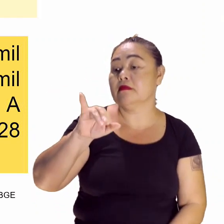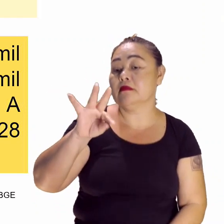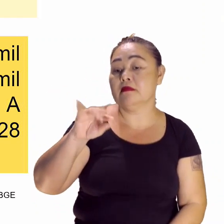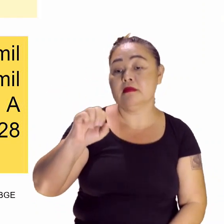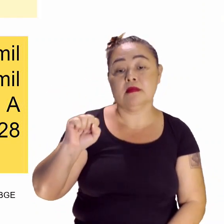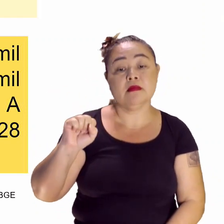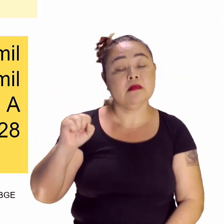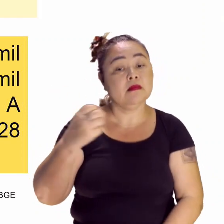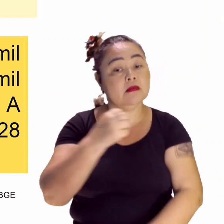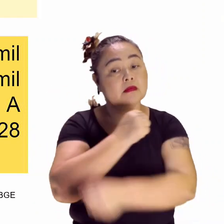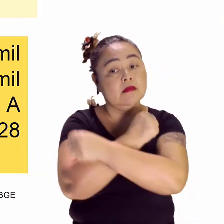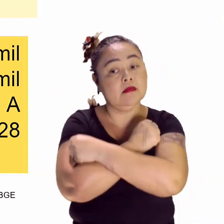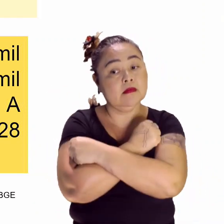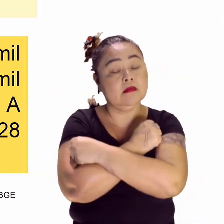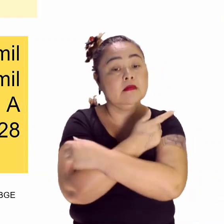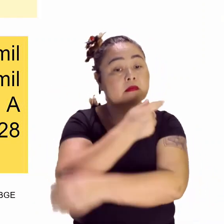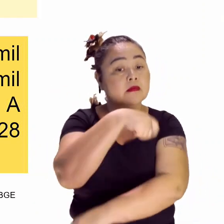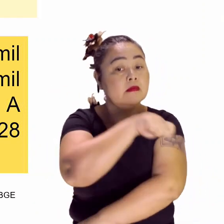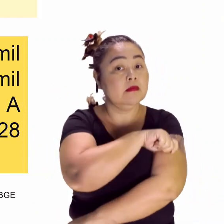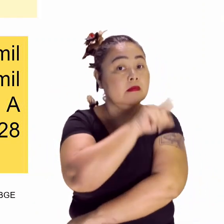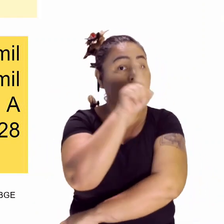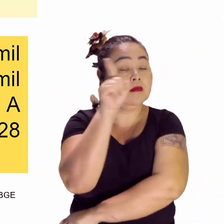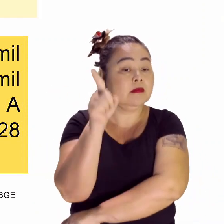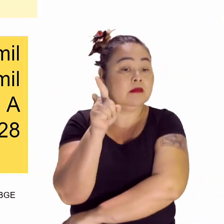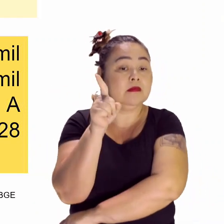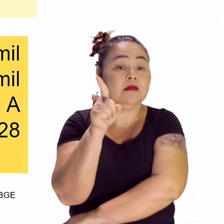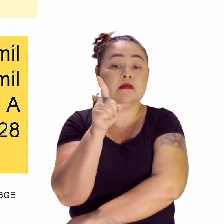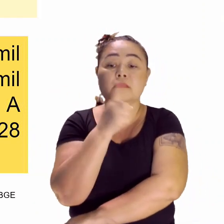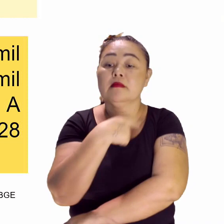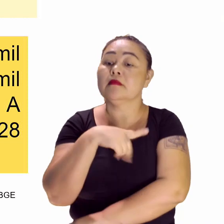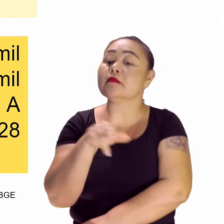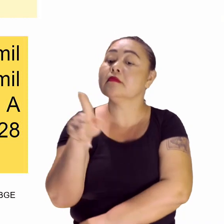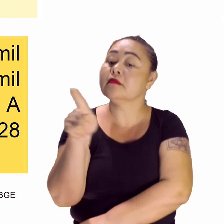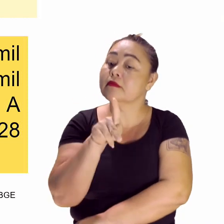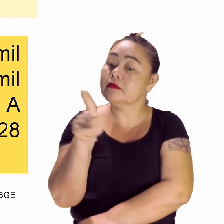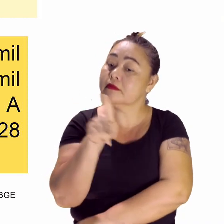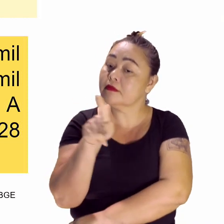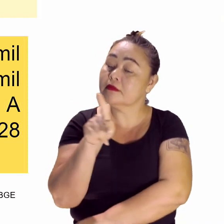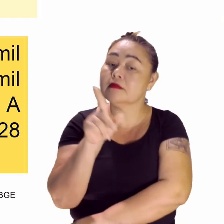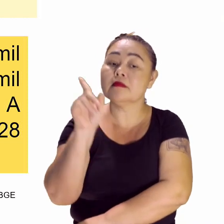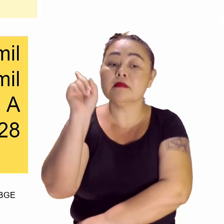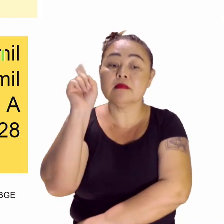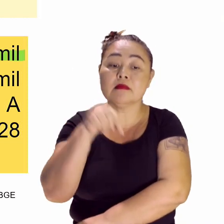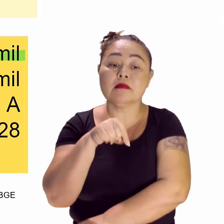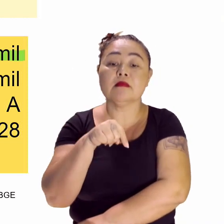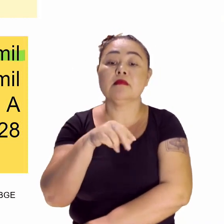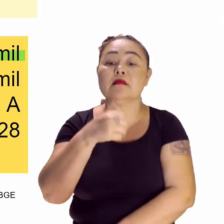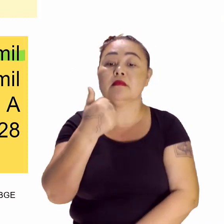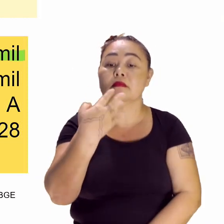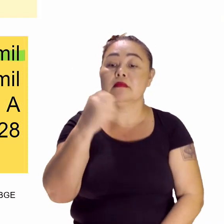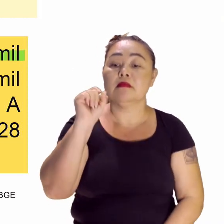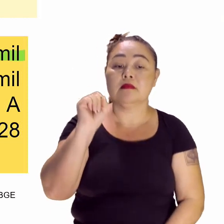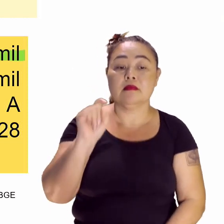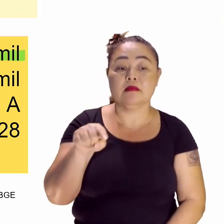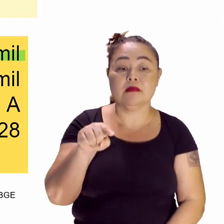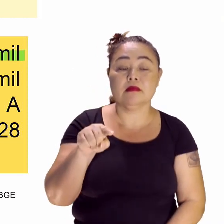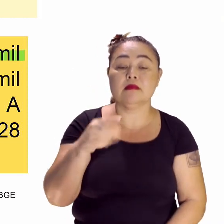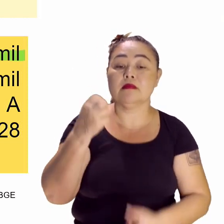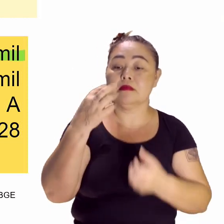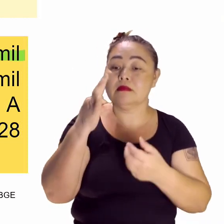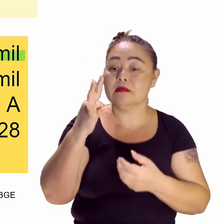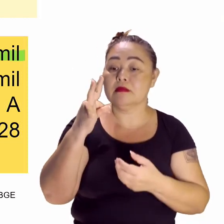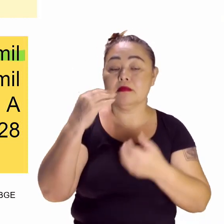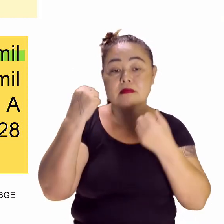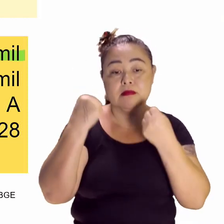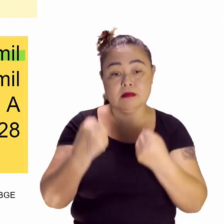Buritis um abraço aí para os nossos alunos de Buritis para nossos professores produção de 14 mil toneladas com